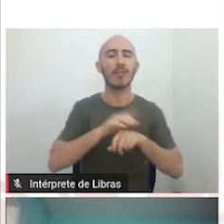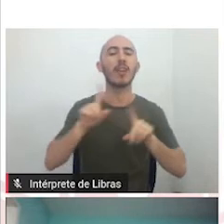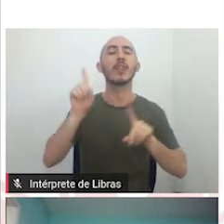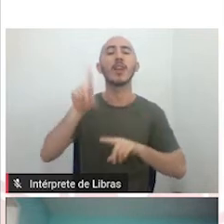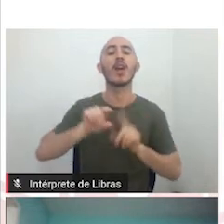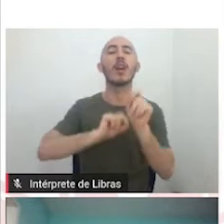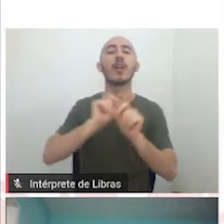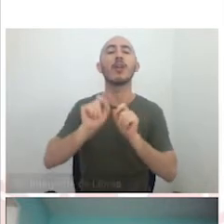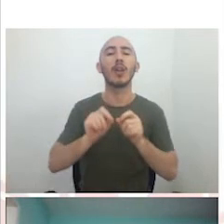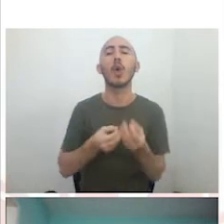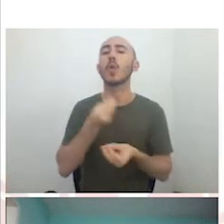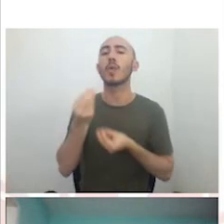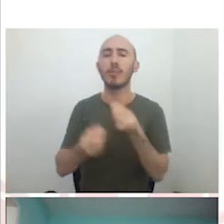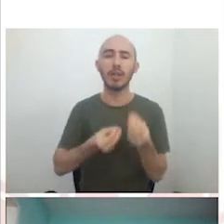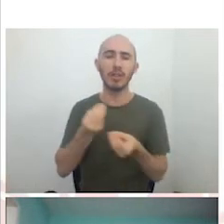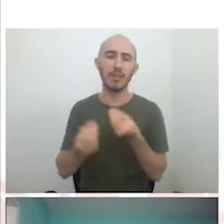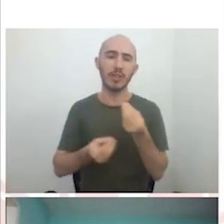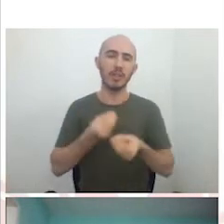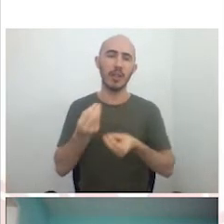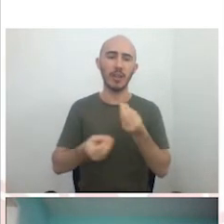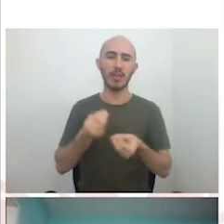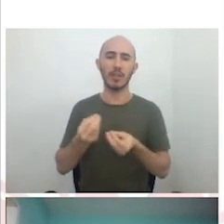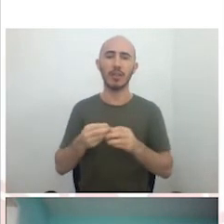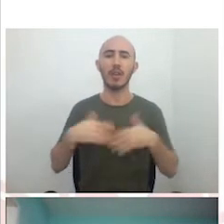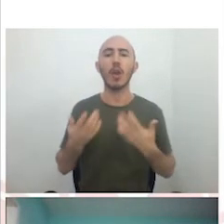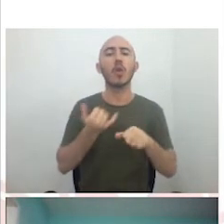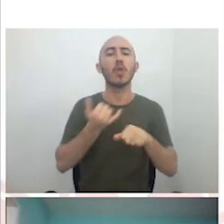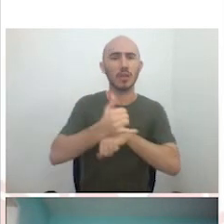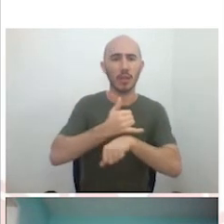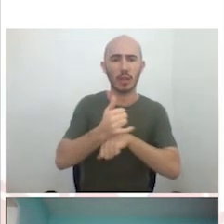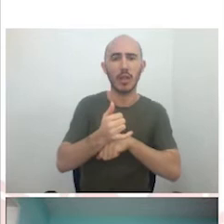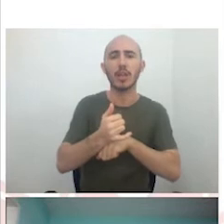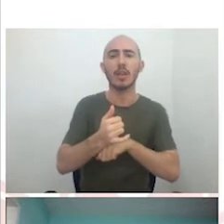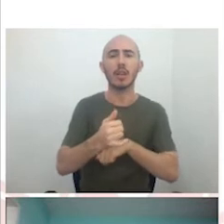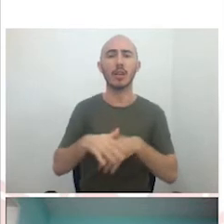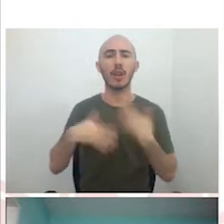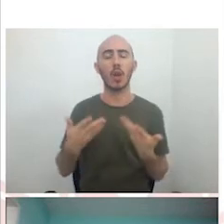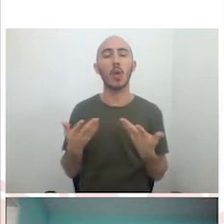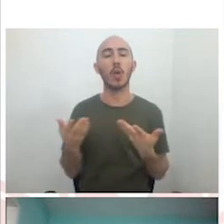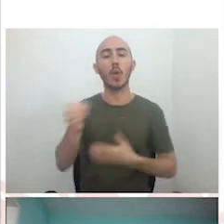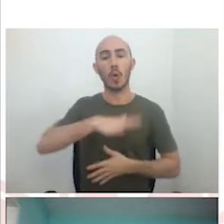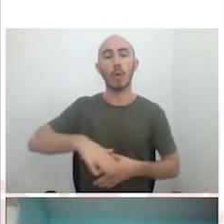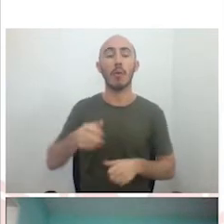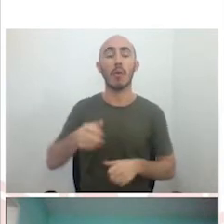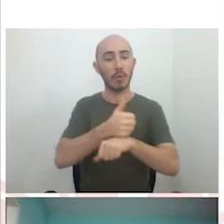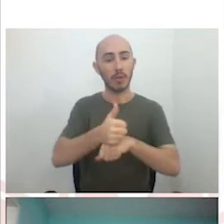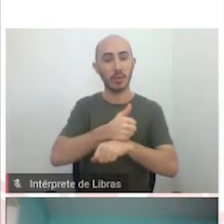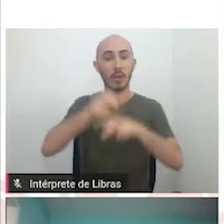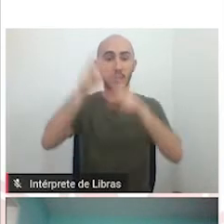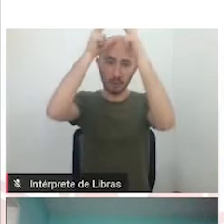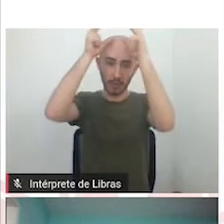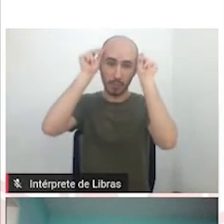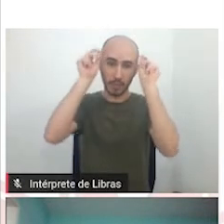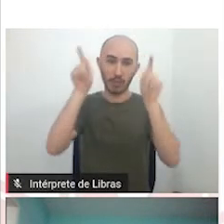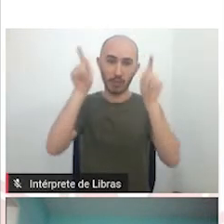o manejo desse paciente que vai chegar na urgência, desde o profissional de enfermagem que vai triar esse paciente, ao médico que